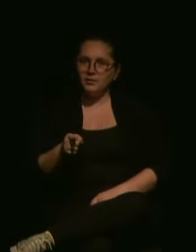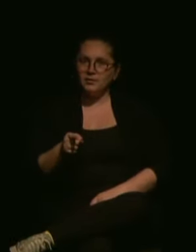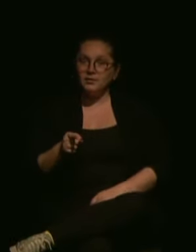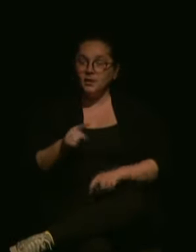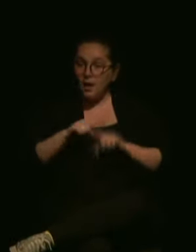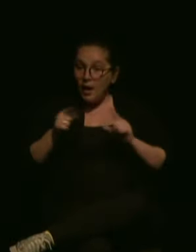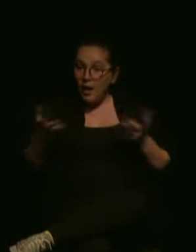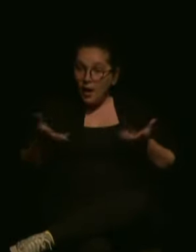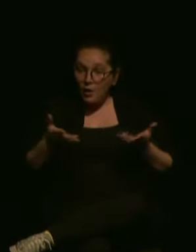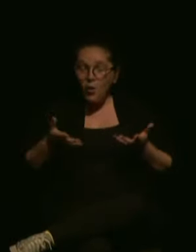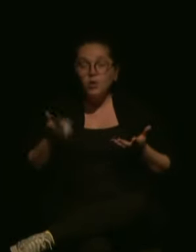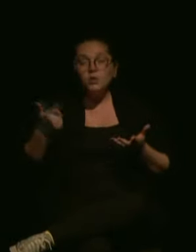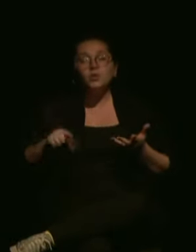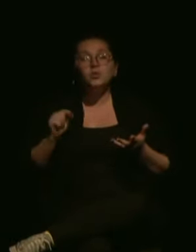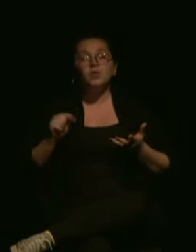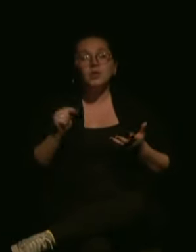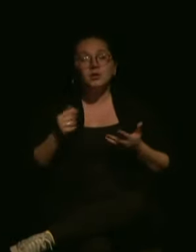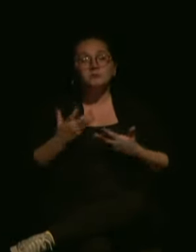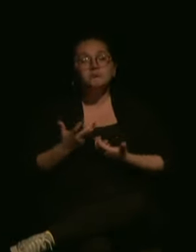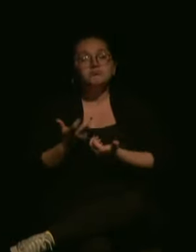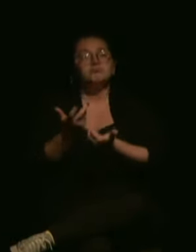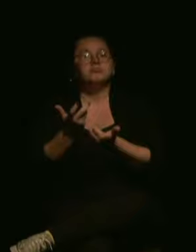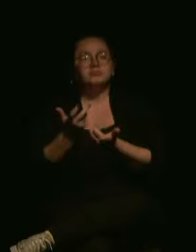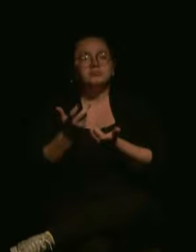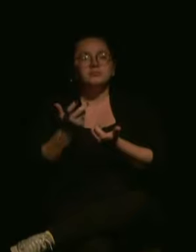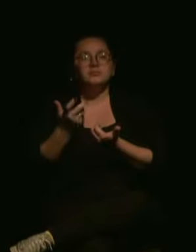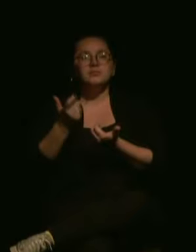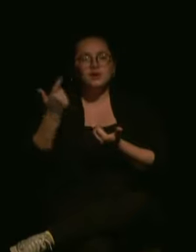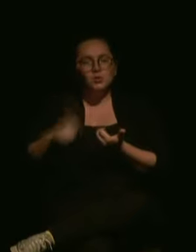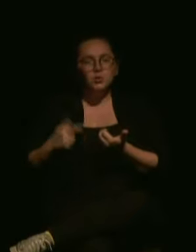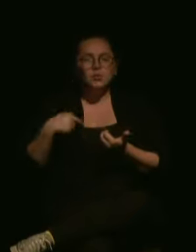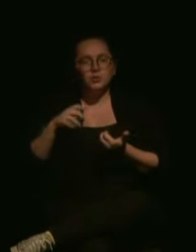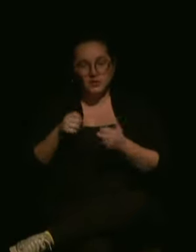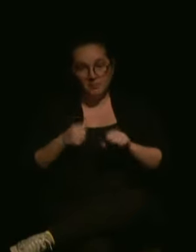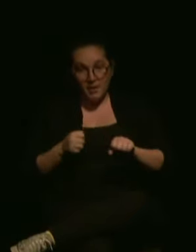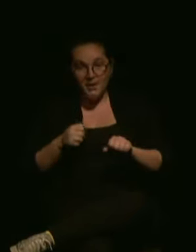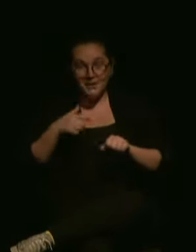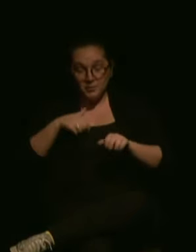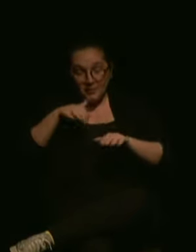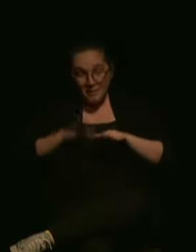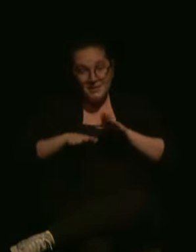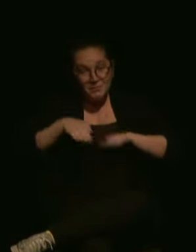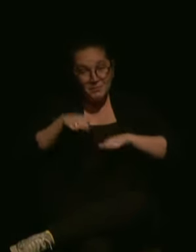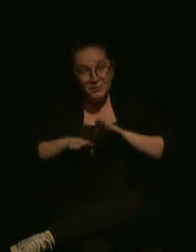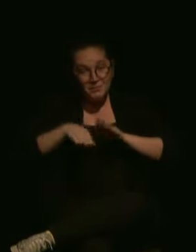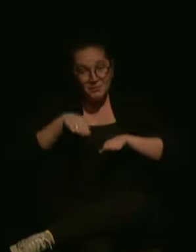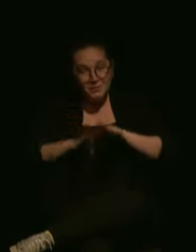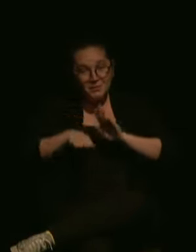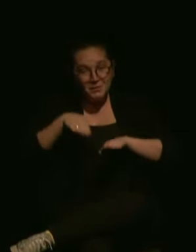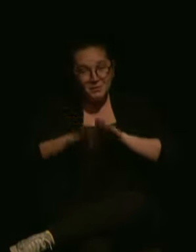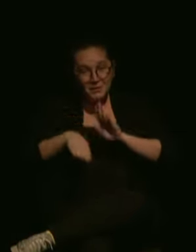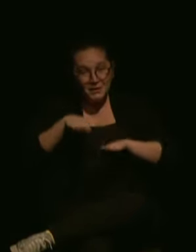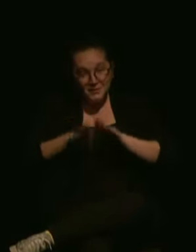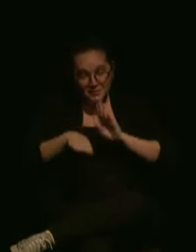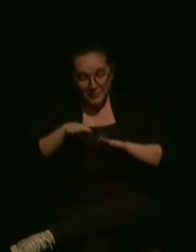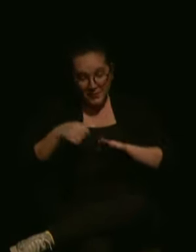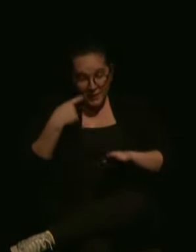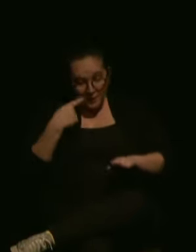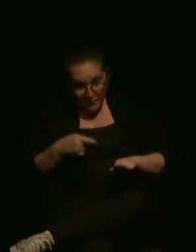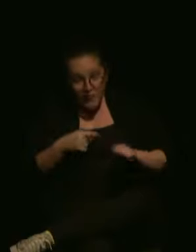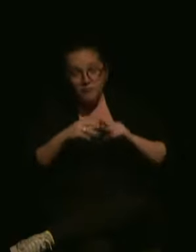Pega a torra mucunã, quando acabar descasca ela, pisa bem pisadinha, quando acabar lava em 9